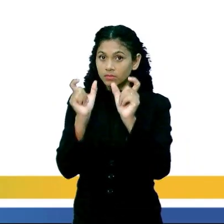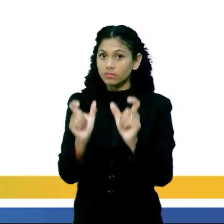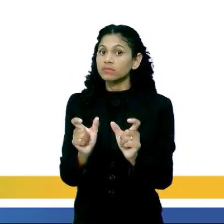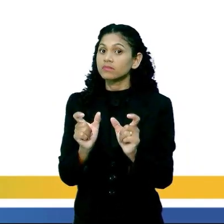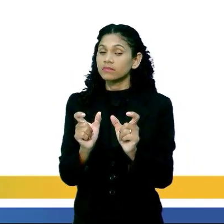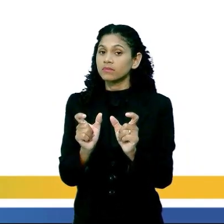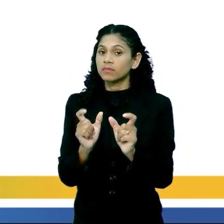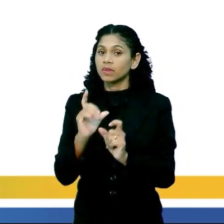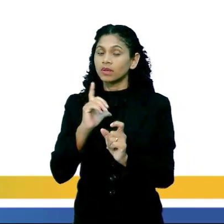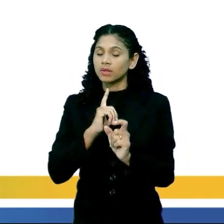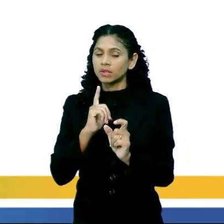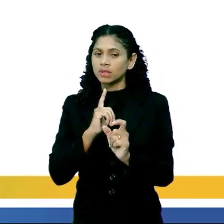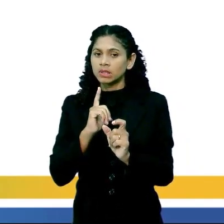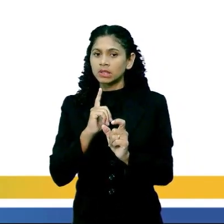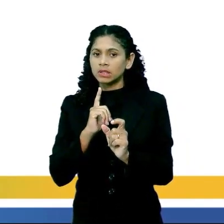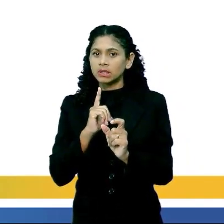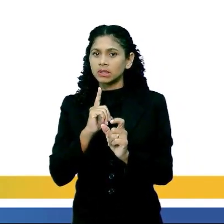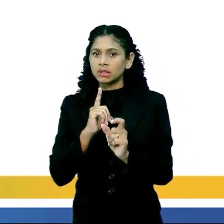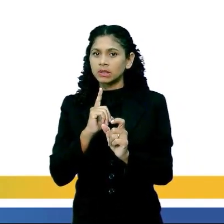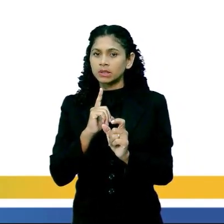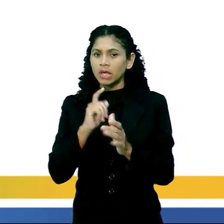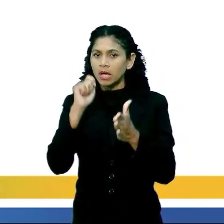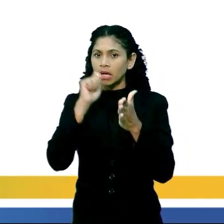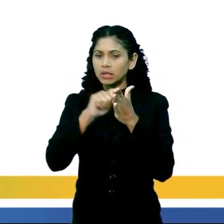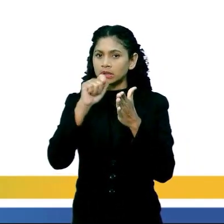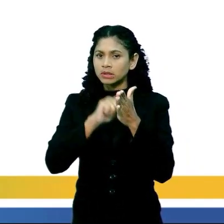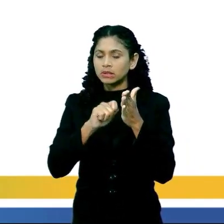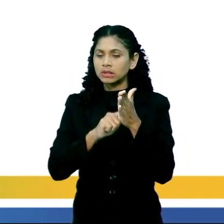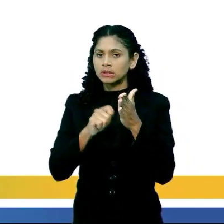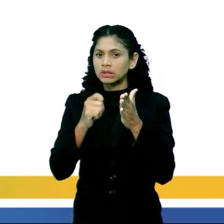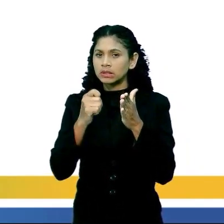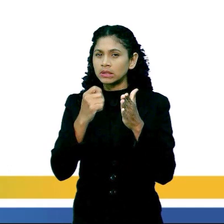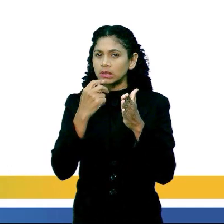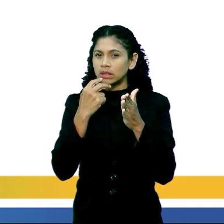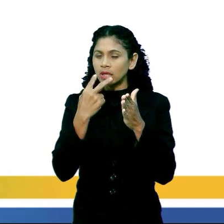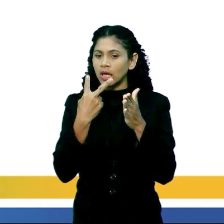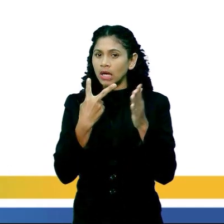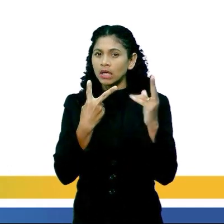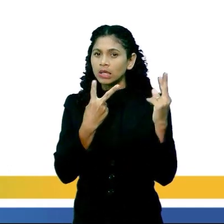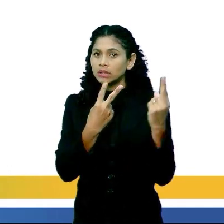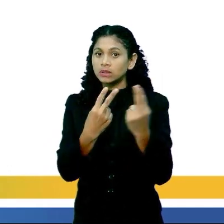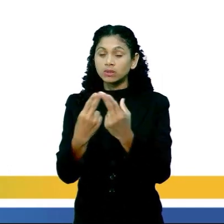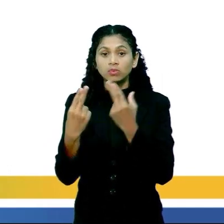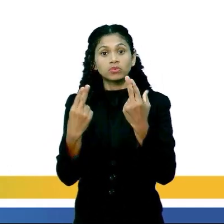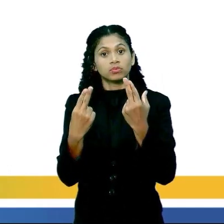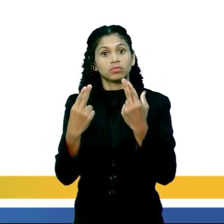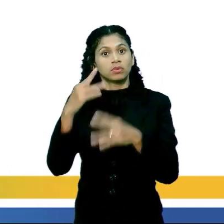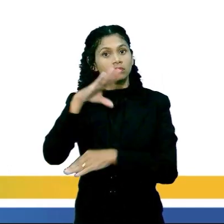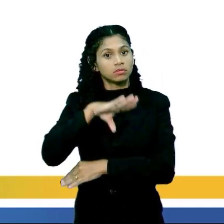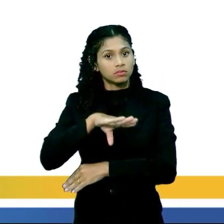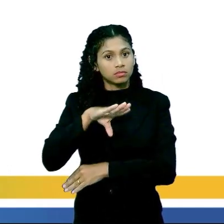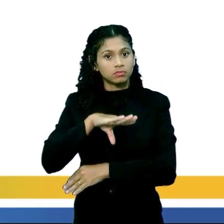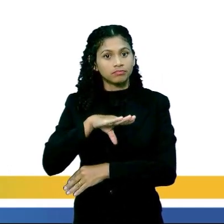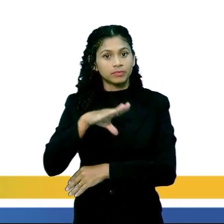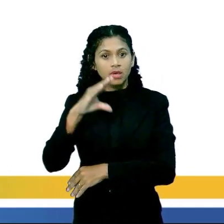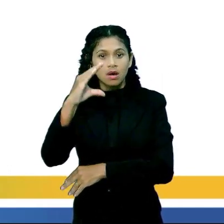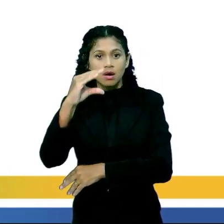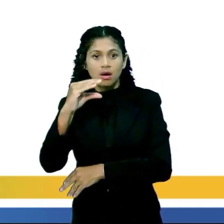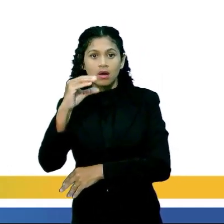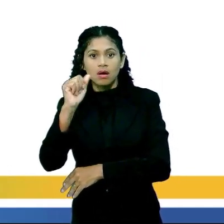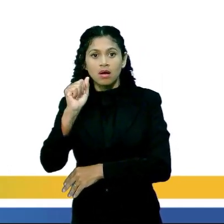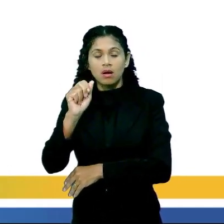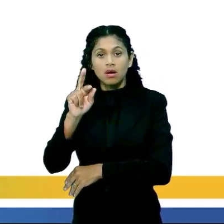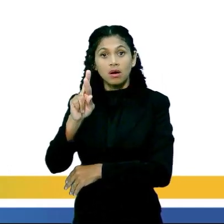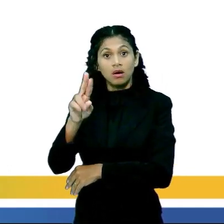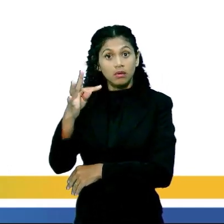ela tem a mesma escrita, né? Olha só, destaquei aí, carta e carta. É uma palavra,